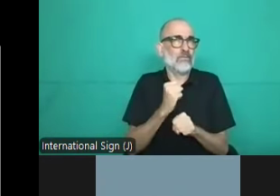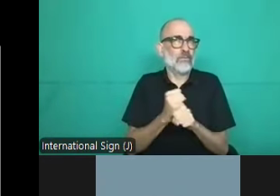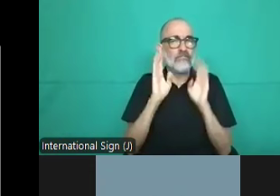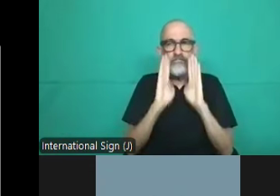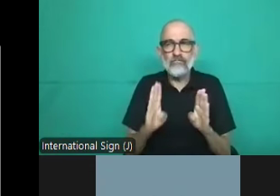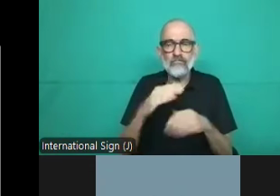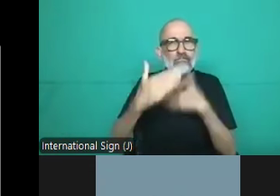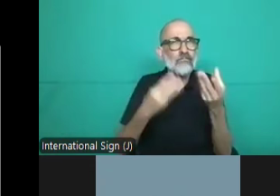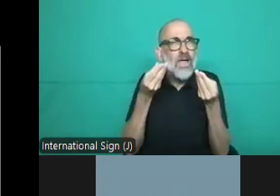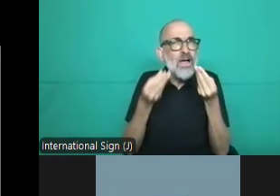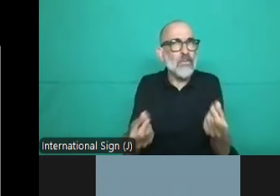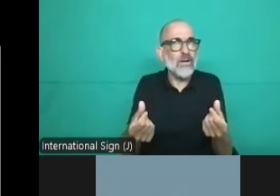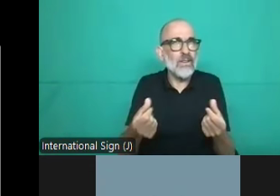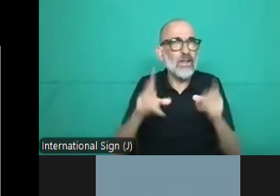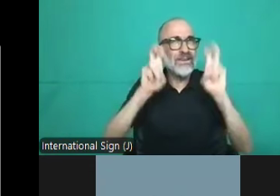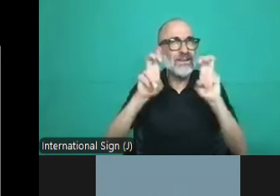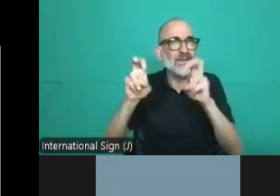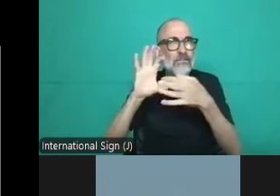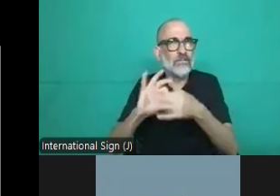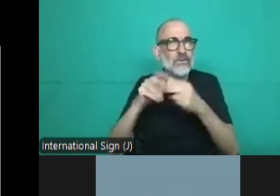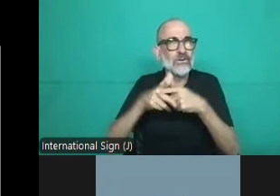com empatia.